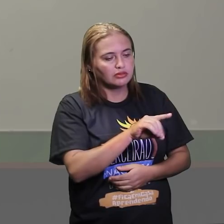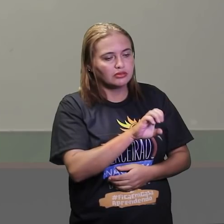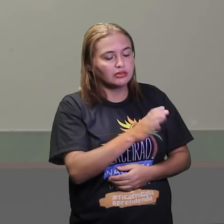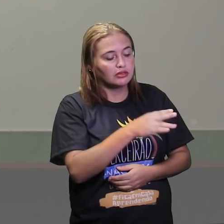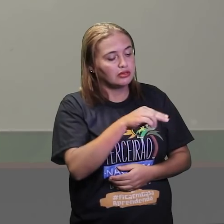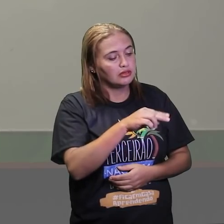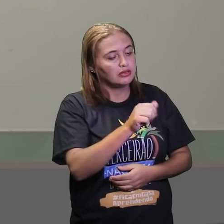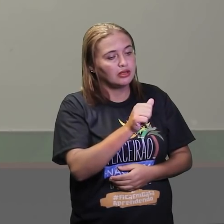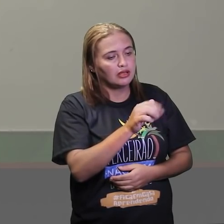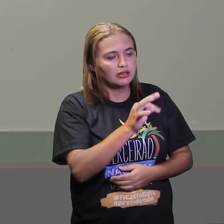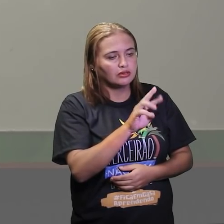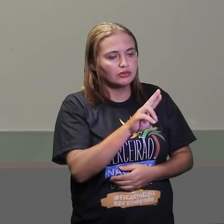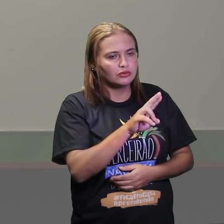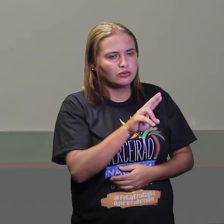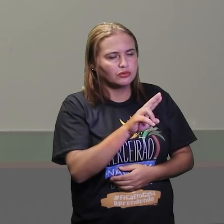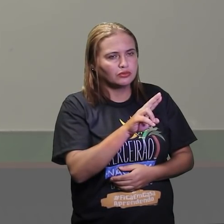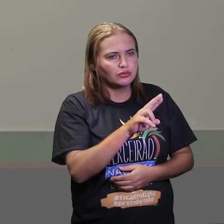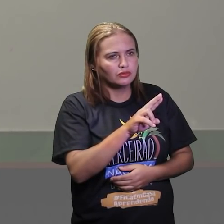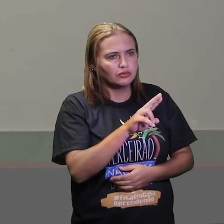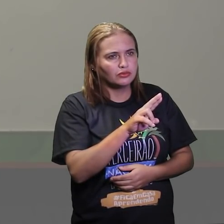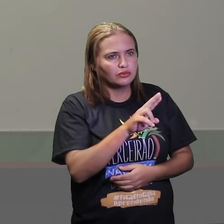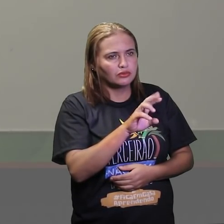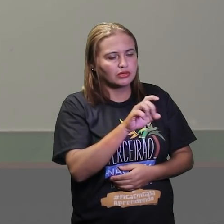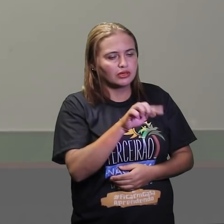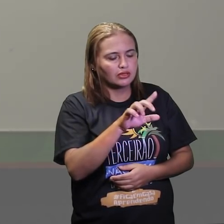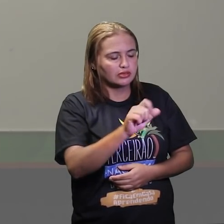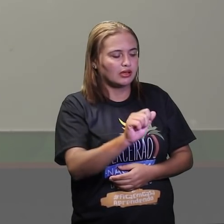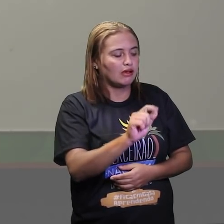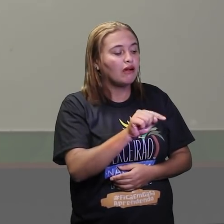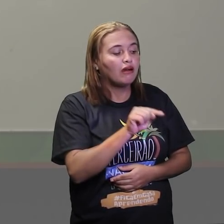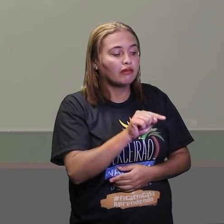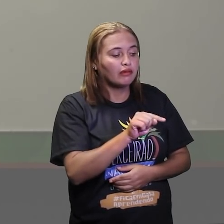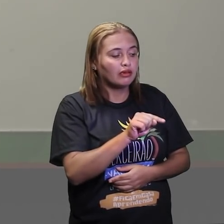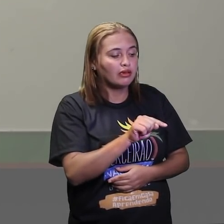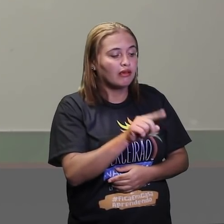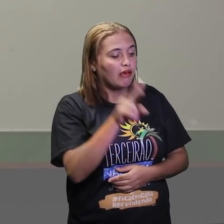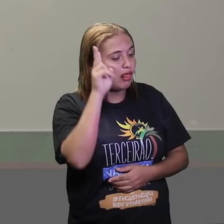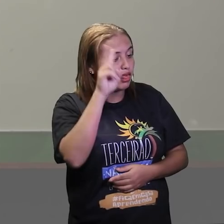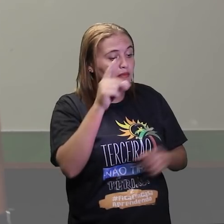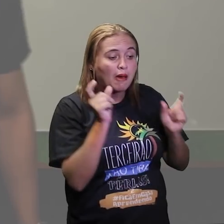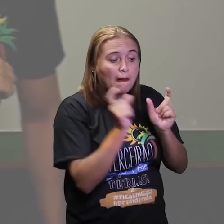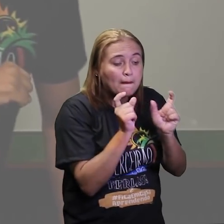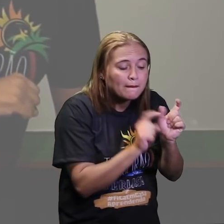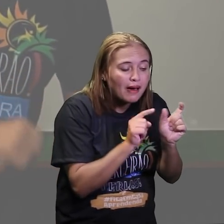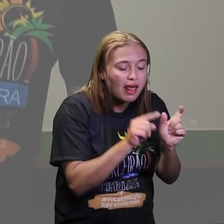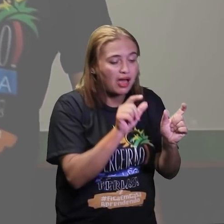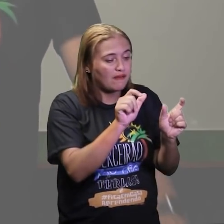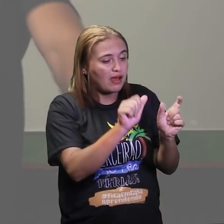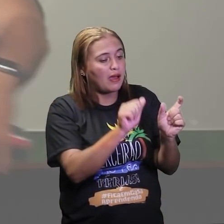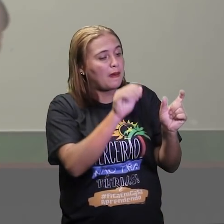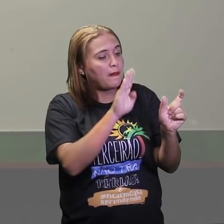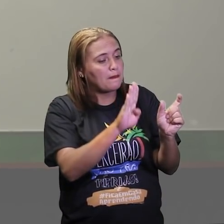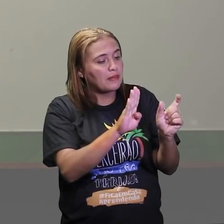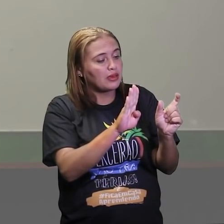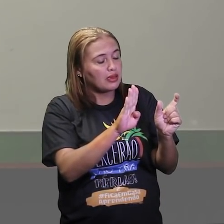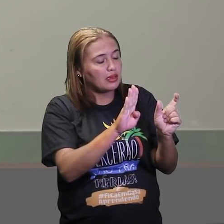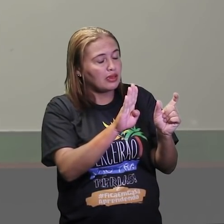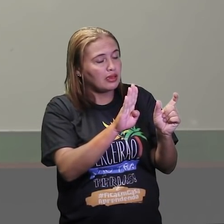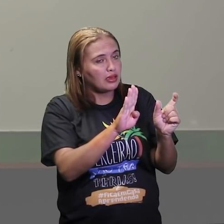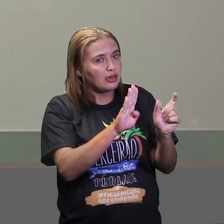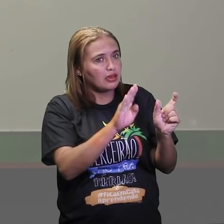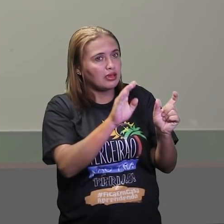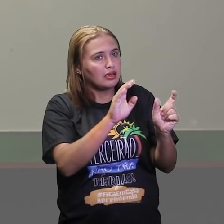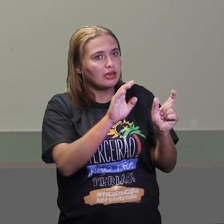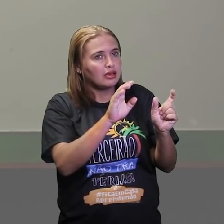porque ele vive em guerra, correto? Show de bola? Absolutismo, não esquece do absolutismo. Vamos para as dicas em